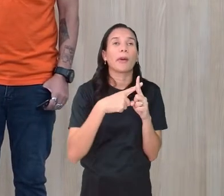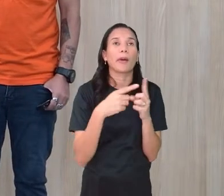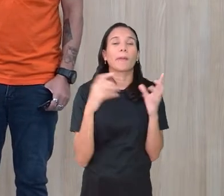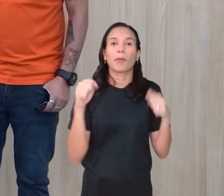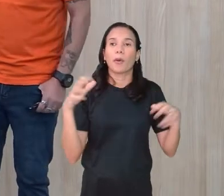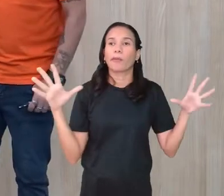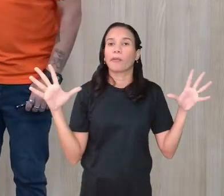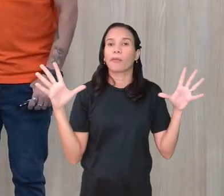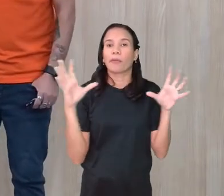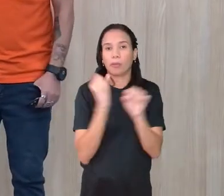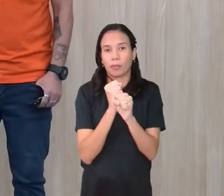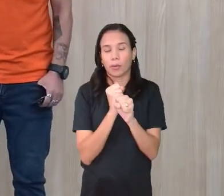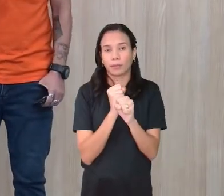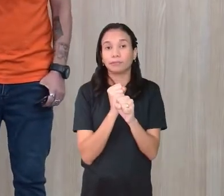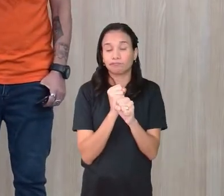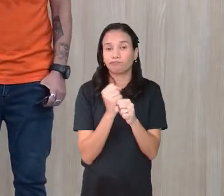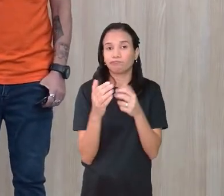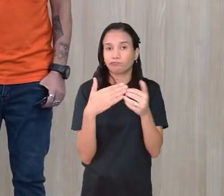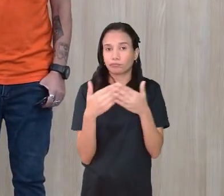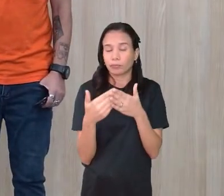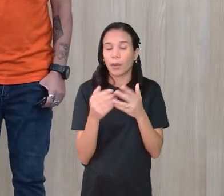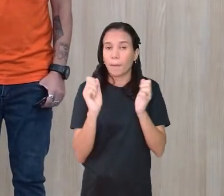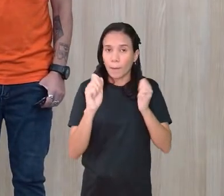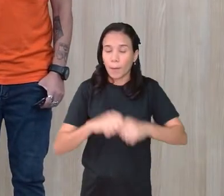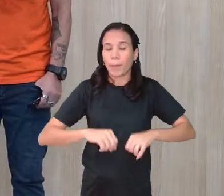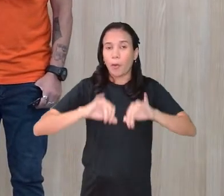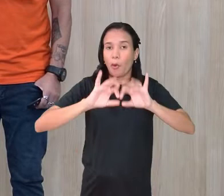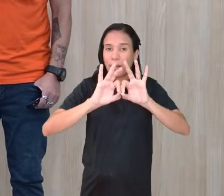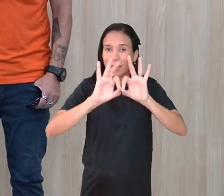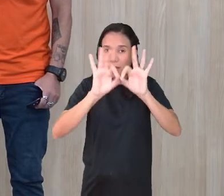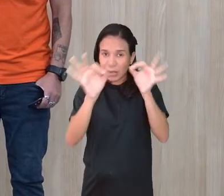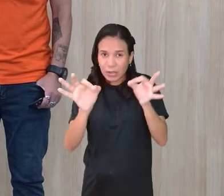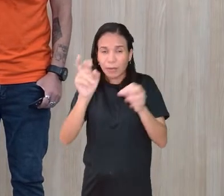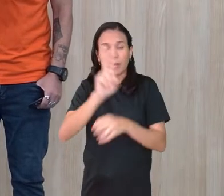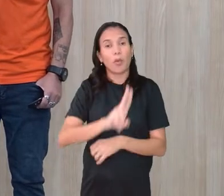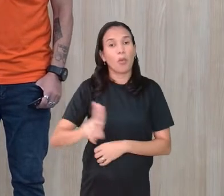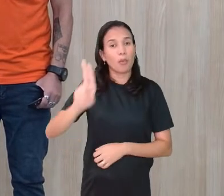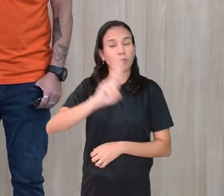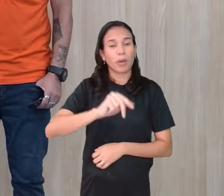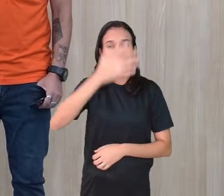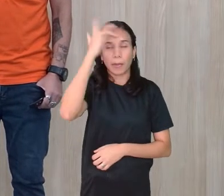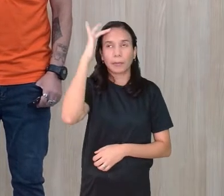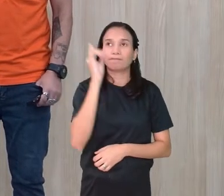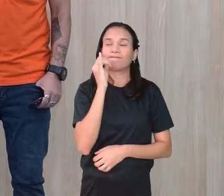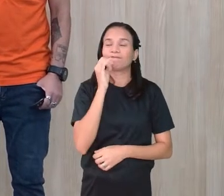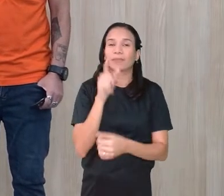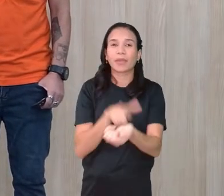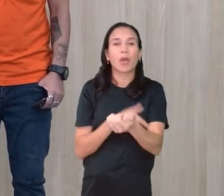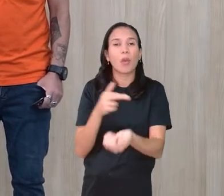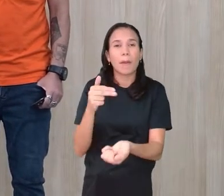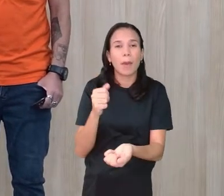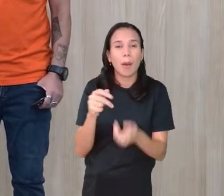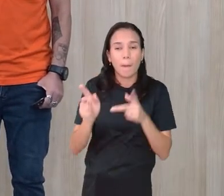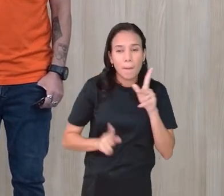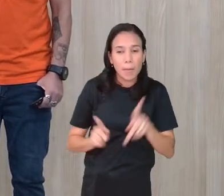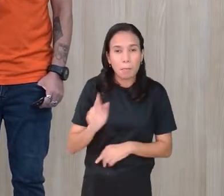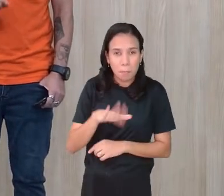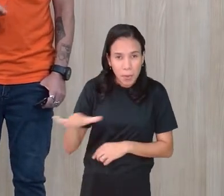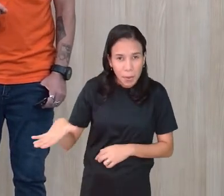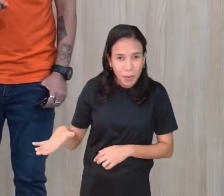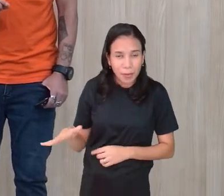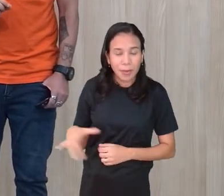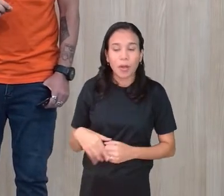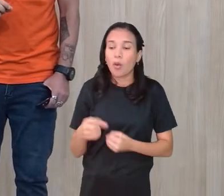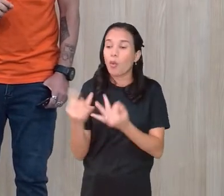várias formas, né? A forma mais simples, vamos dizer assim, se a gente pegasse lá, você tem um irmão, uma irmã, um primo bem pequenininho, conta